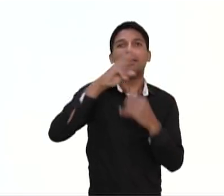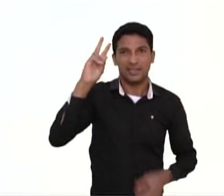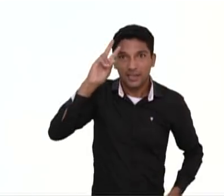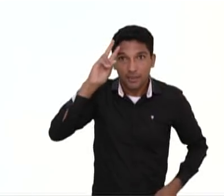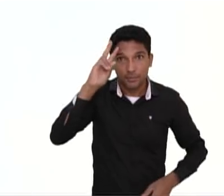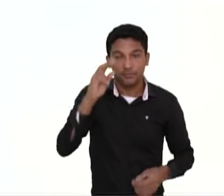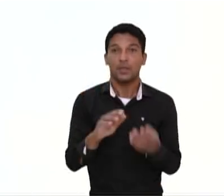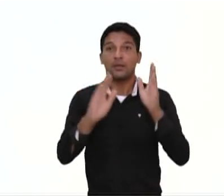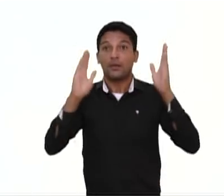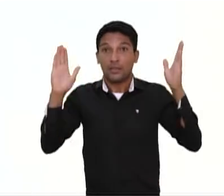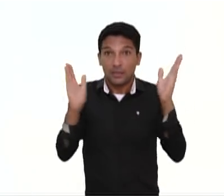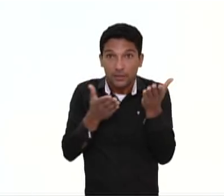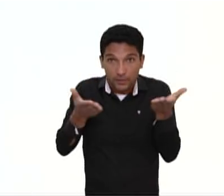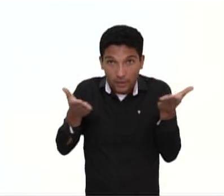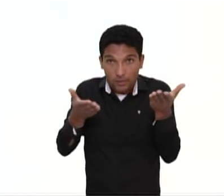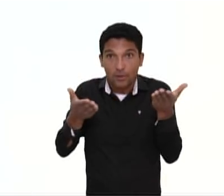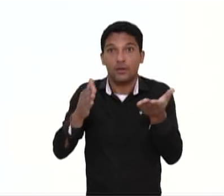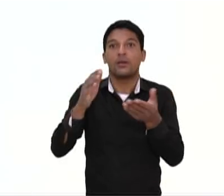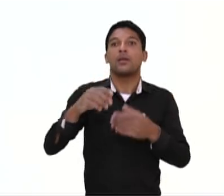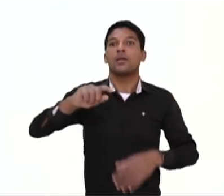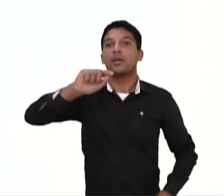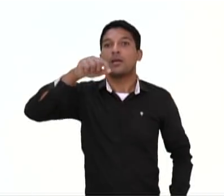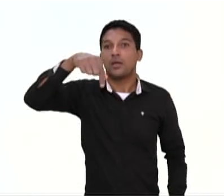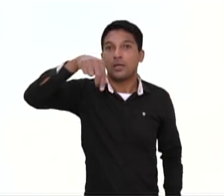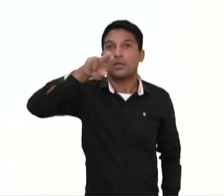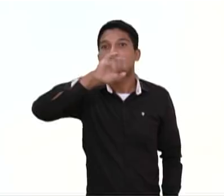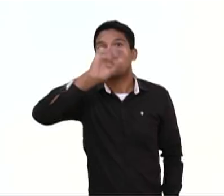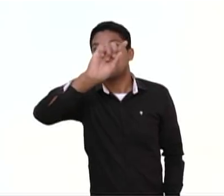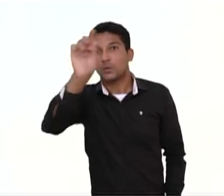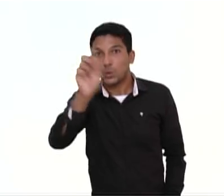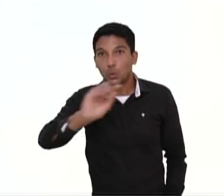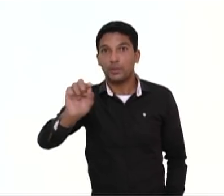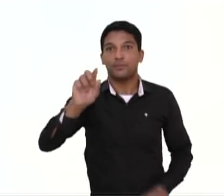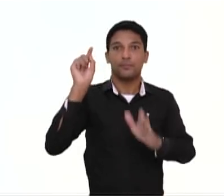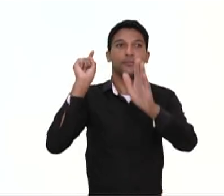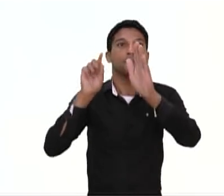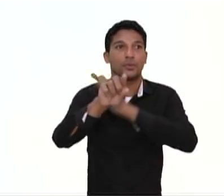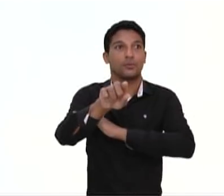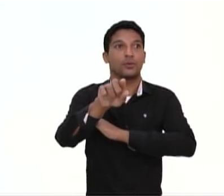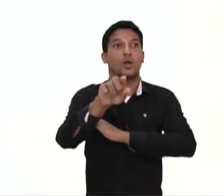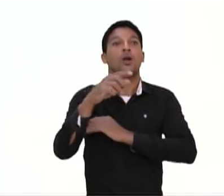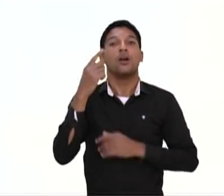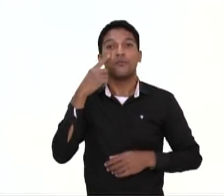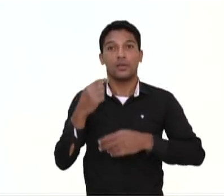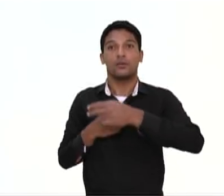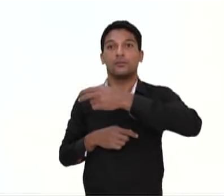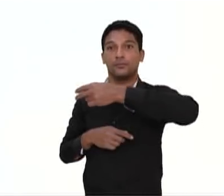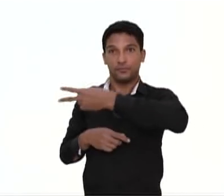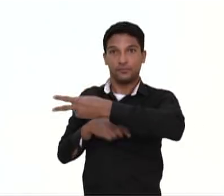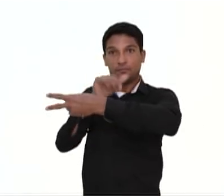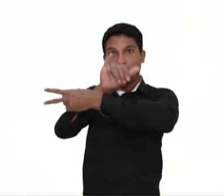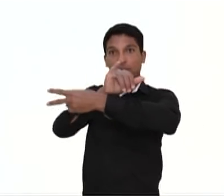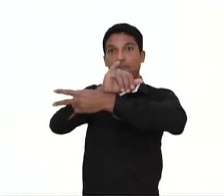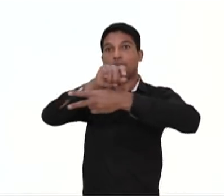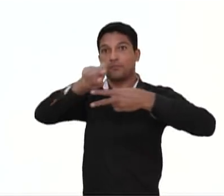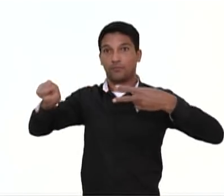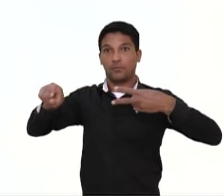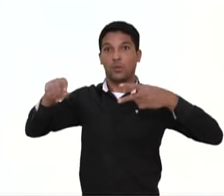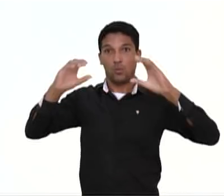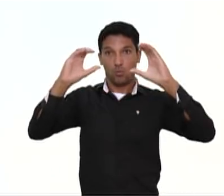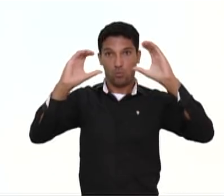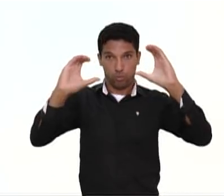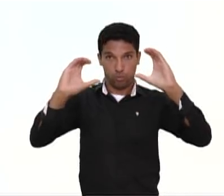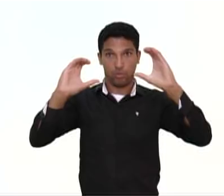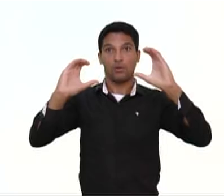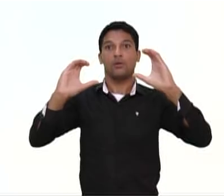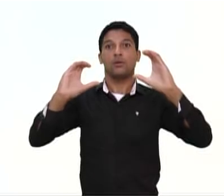bem rapidinho, né? O gráfico da função, então te dei a função y igual a 2x² menos x mais 9, tem